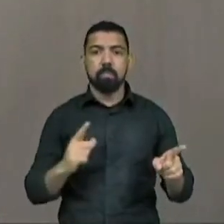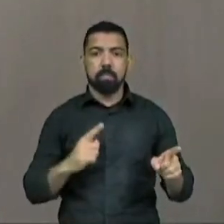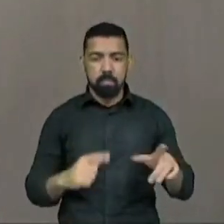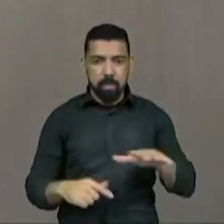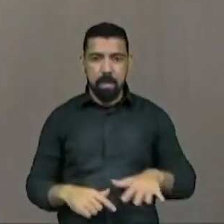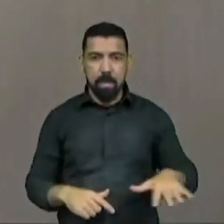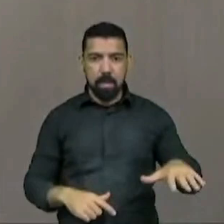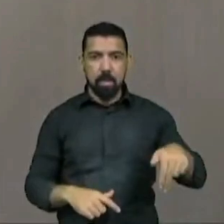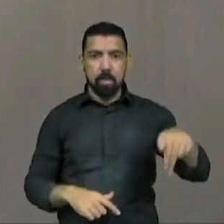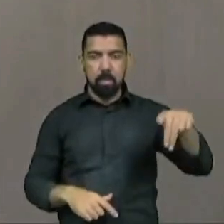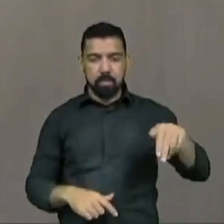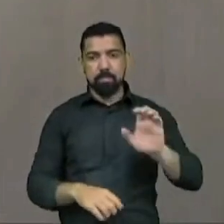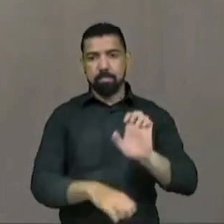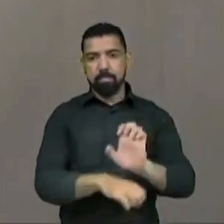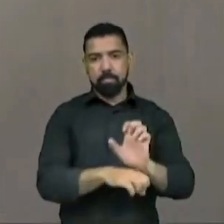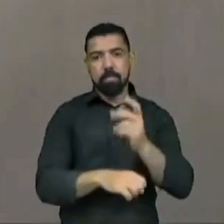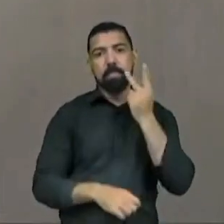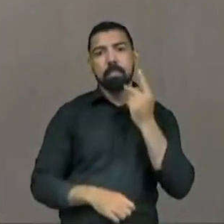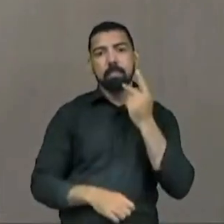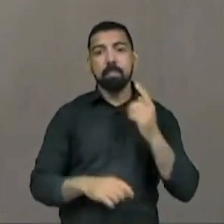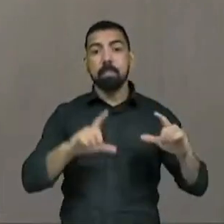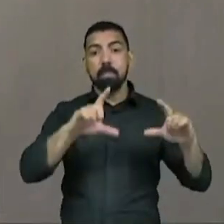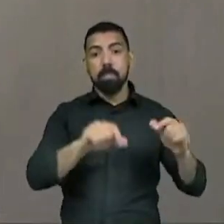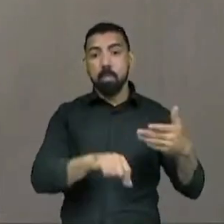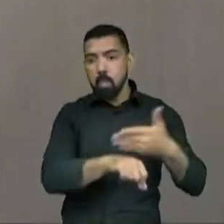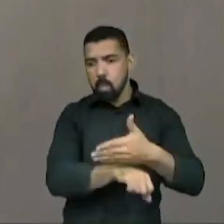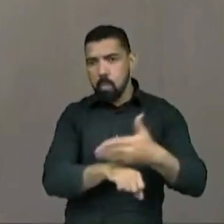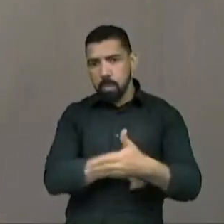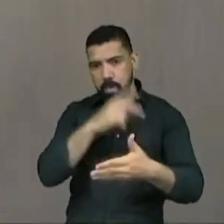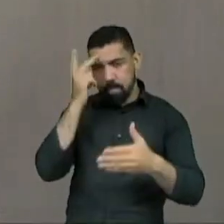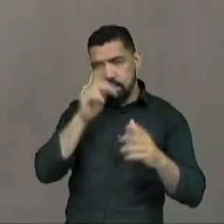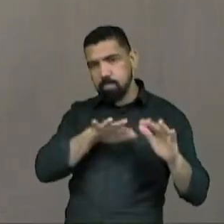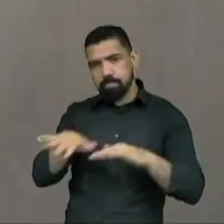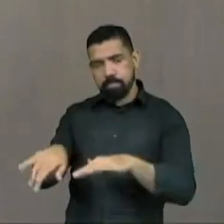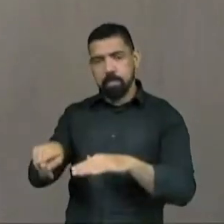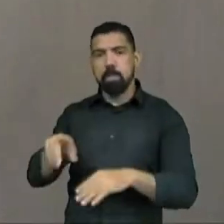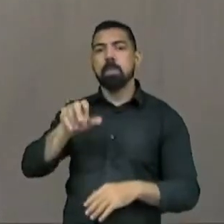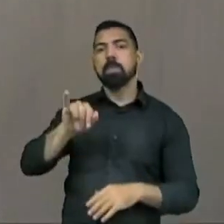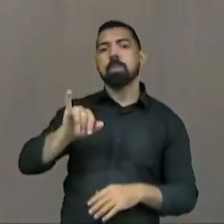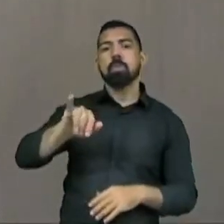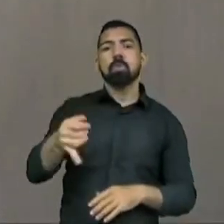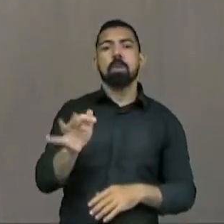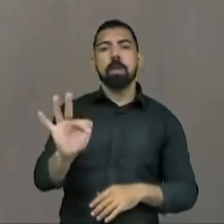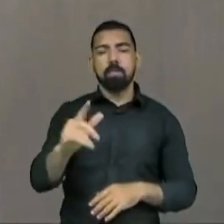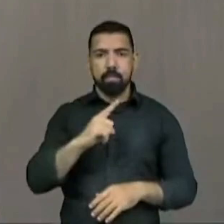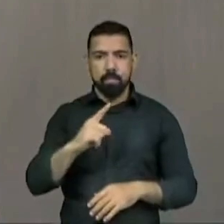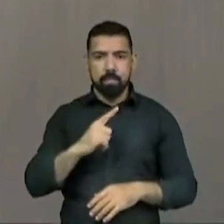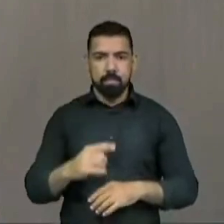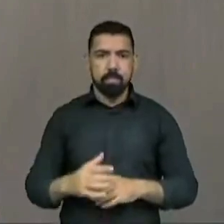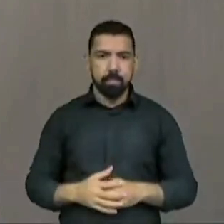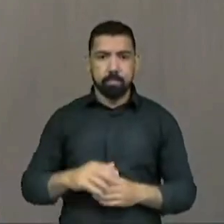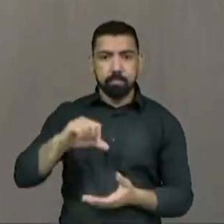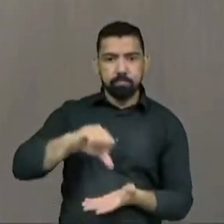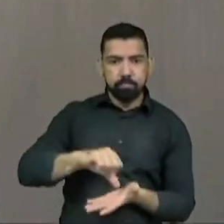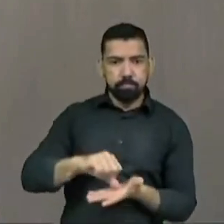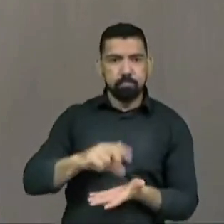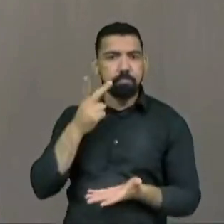da Zona Norte, diminuindo o fluxo de pessoas, de pacientes vindo aqui para a capital.